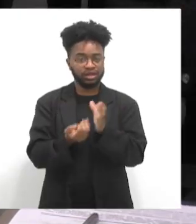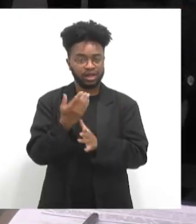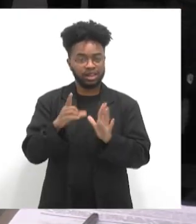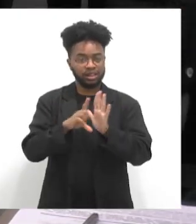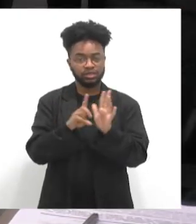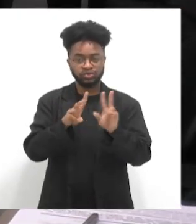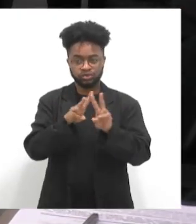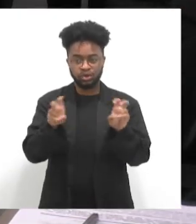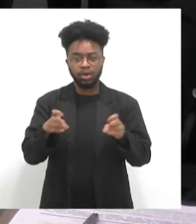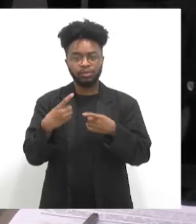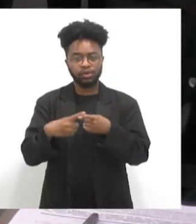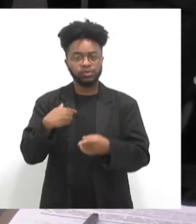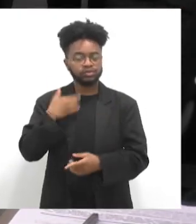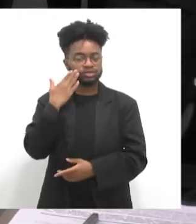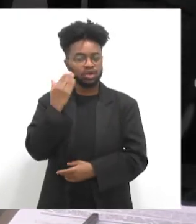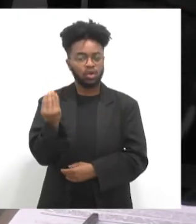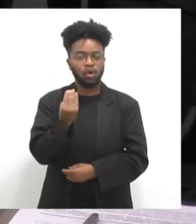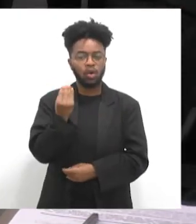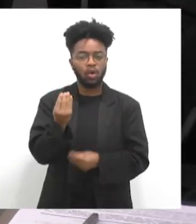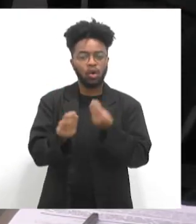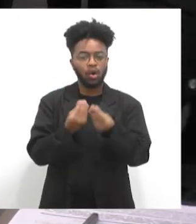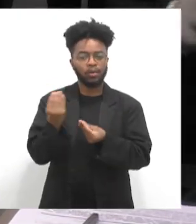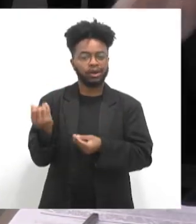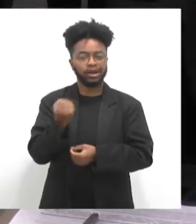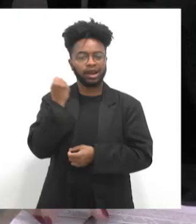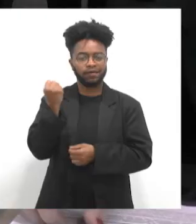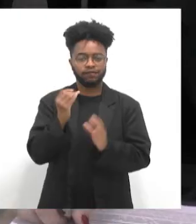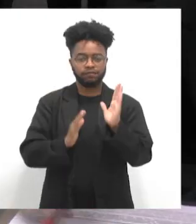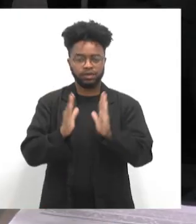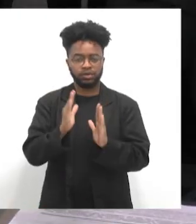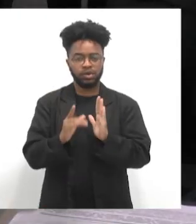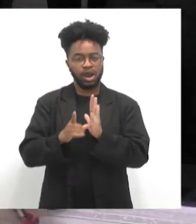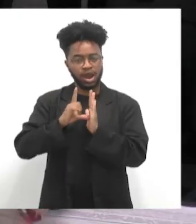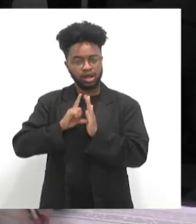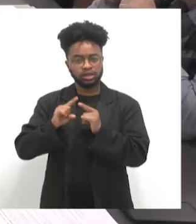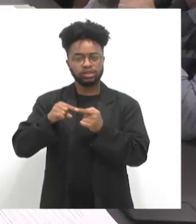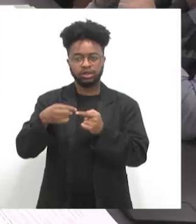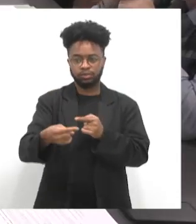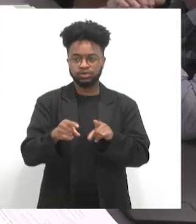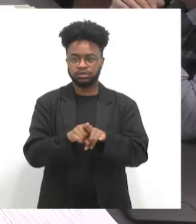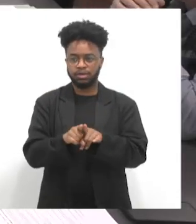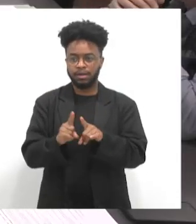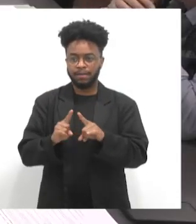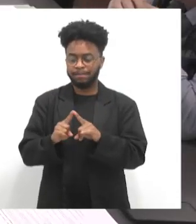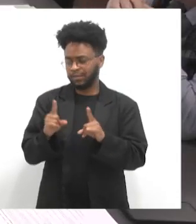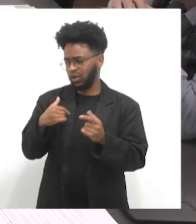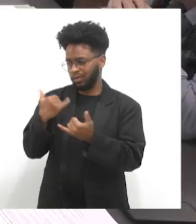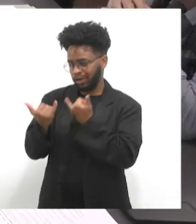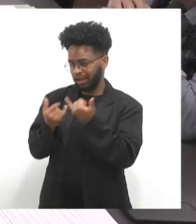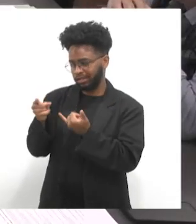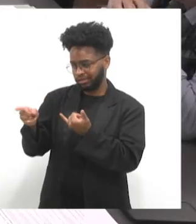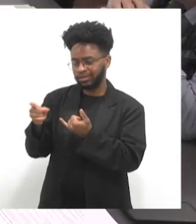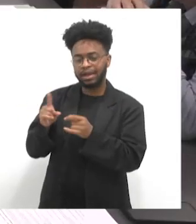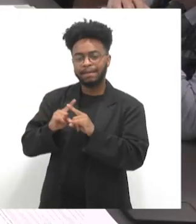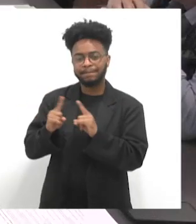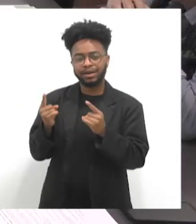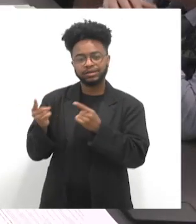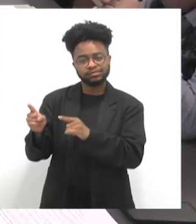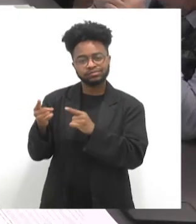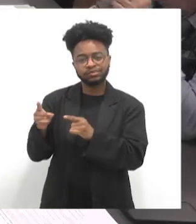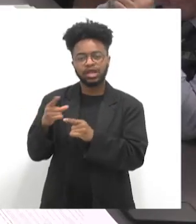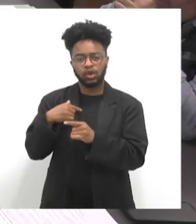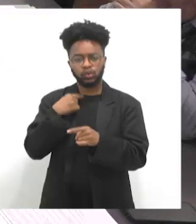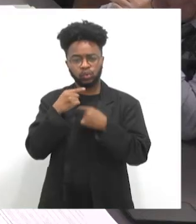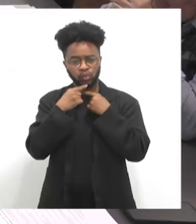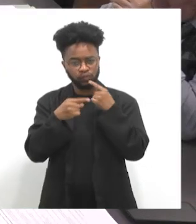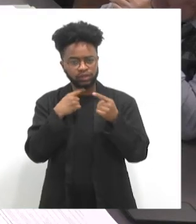sei das questões sérias que nós temos em relação a essa fase, né, pré, pós e menopausa. Brincadeira da parte, Vossa Excelência fez uma análise mais minuciosa, eu também tinha dúvida,